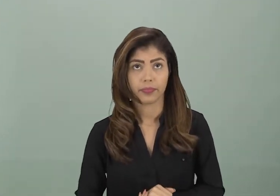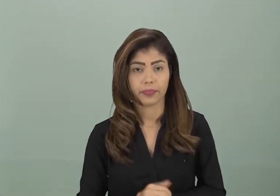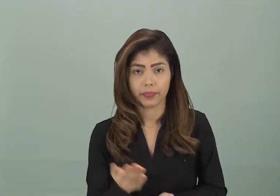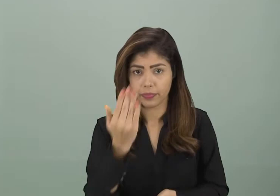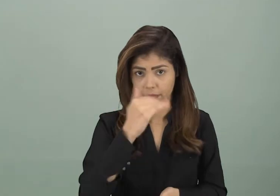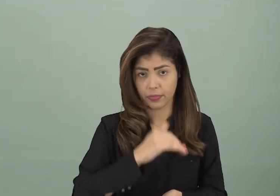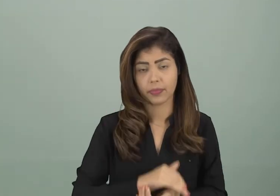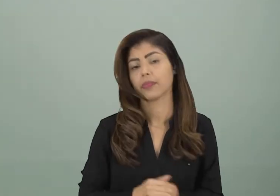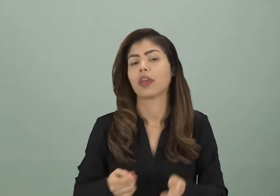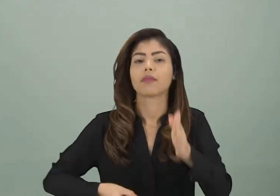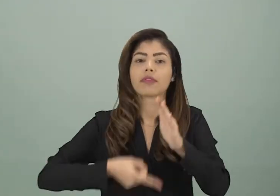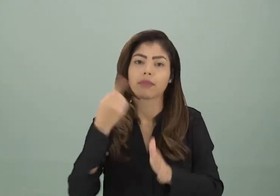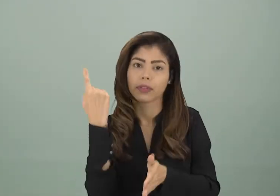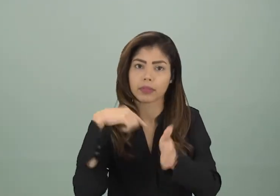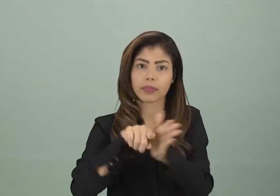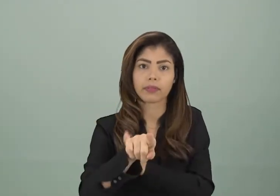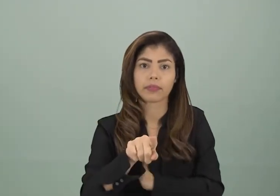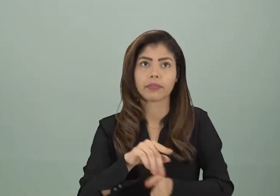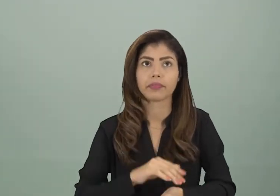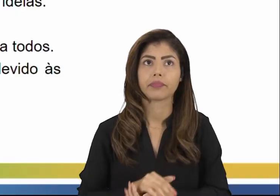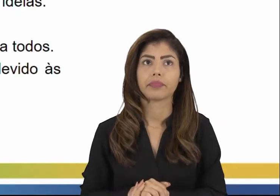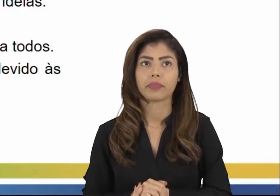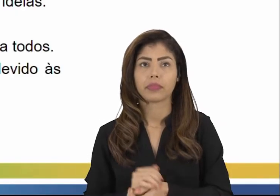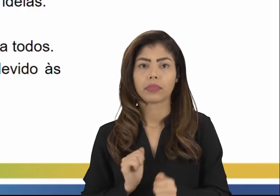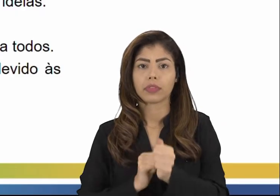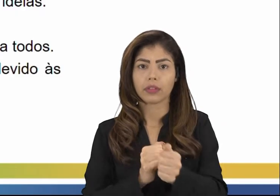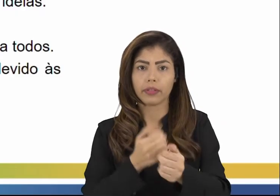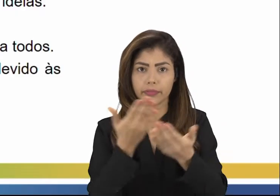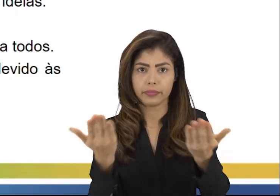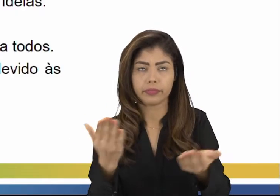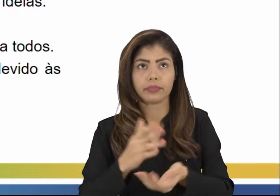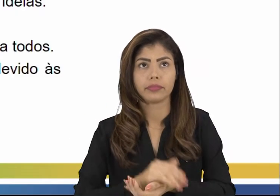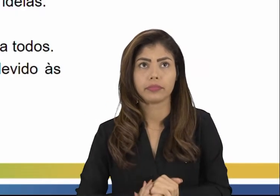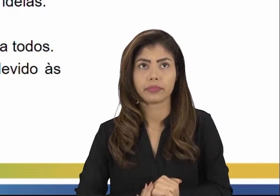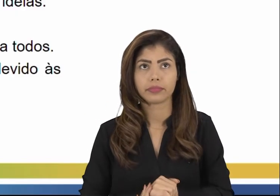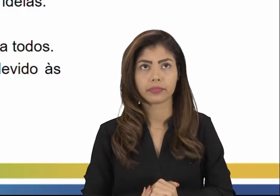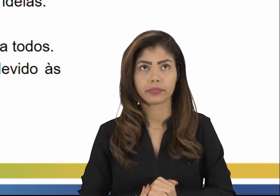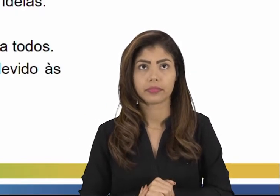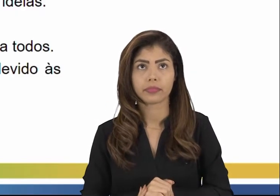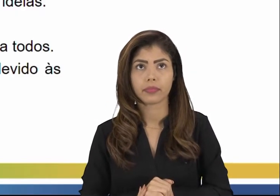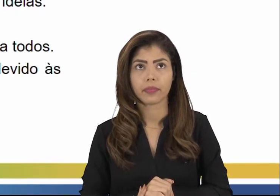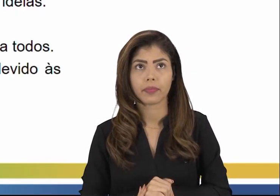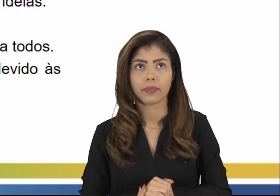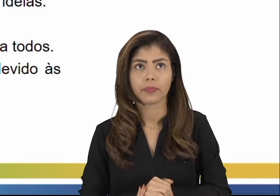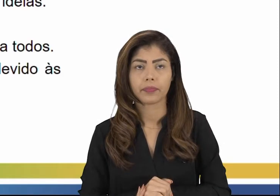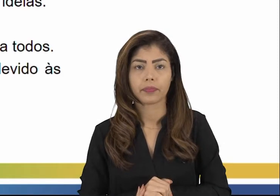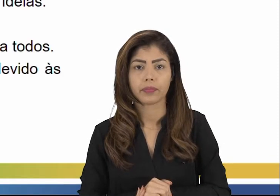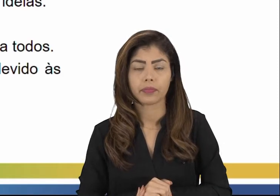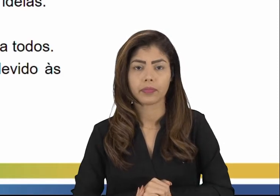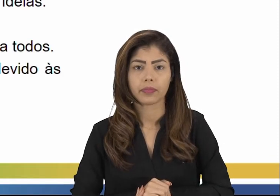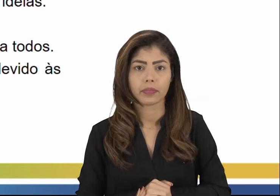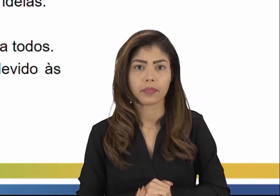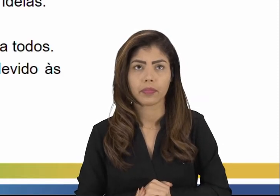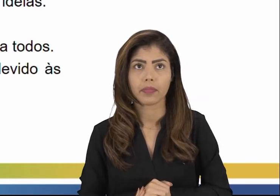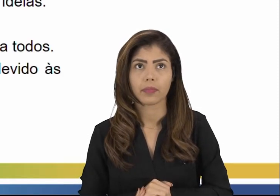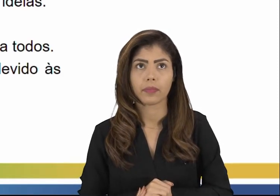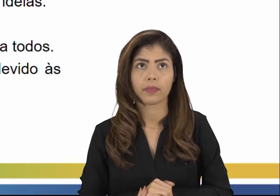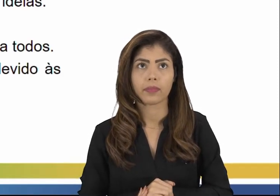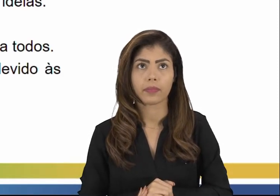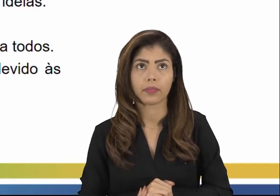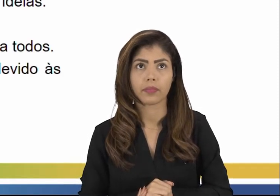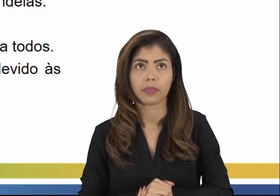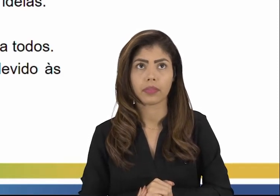Vamos lá, primeira atividade, acompanhe aí, aluno. A primeira atividade diz assim, o